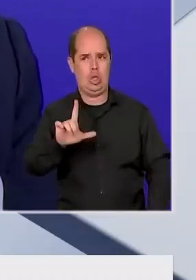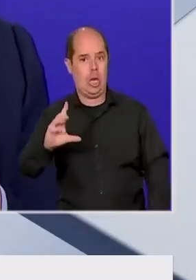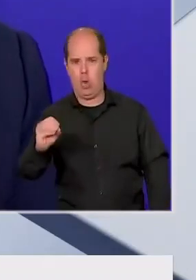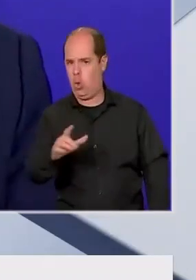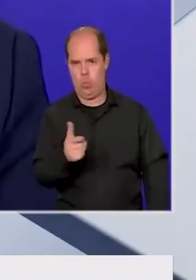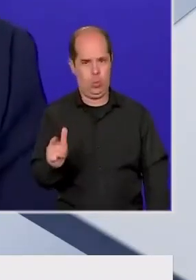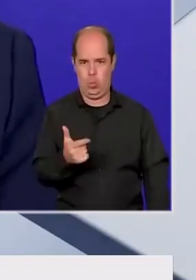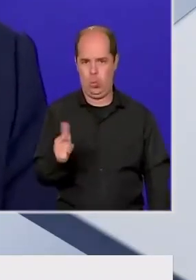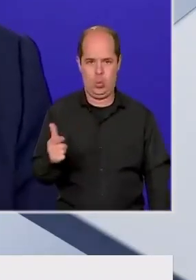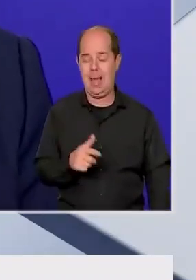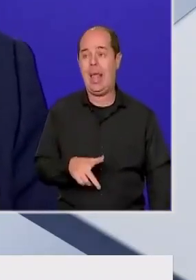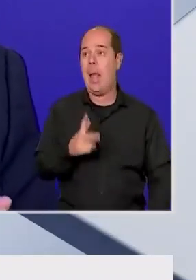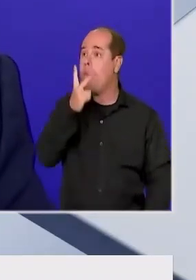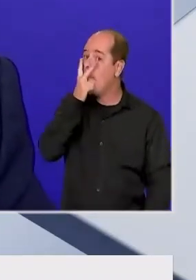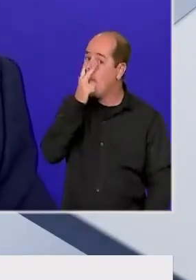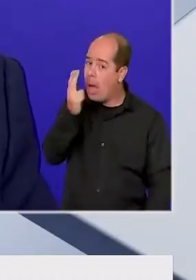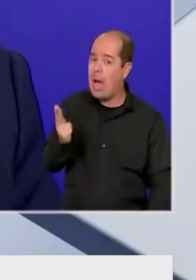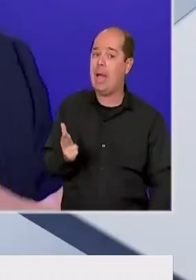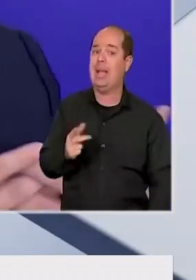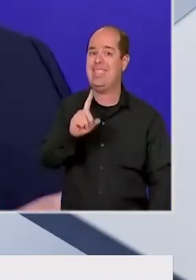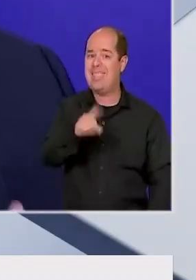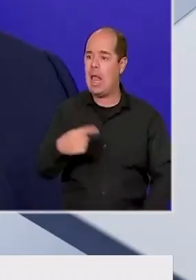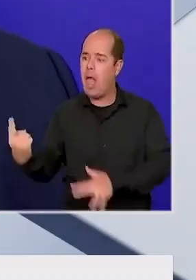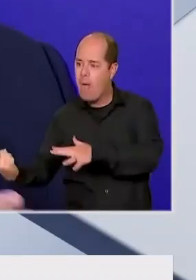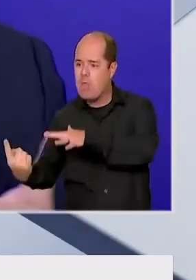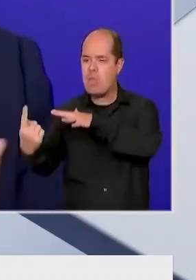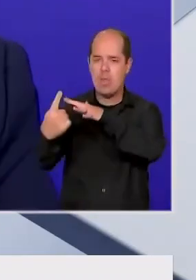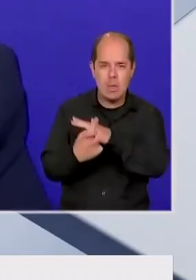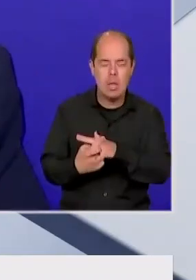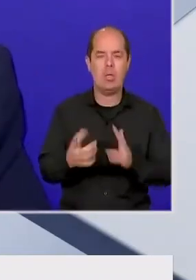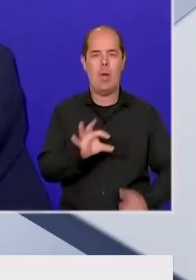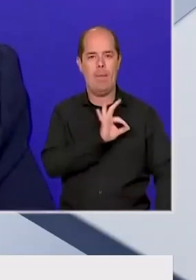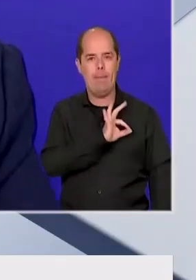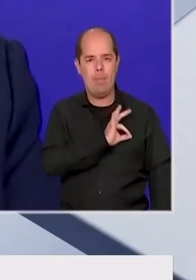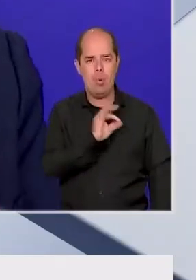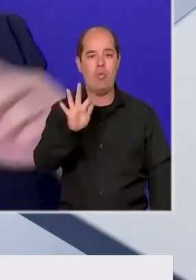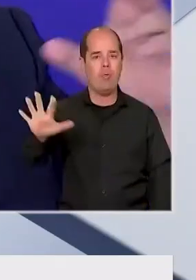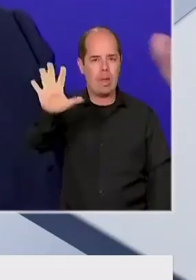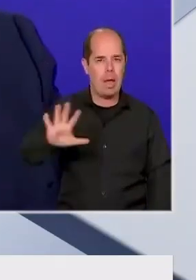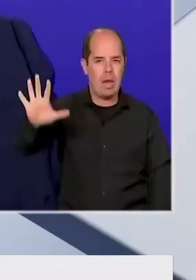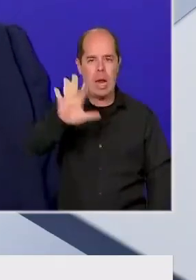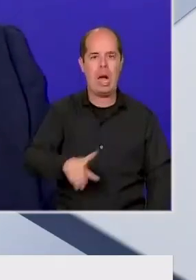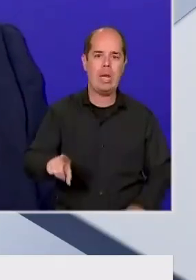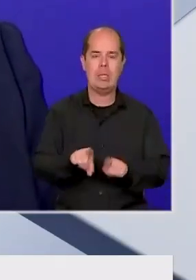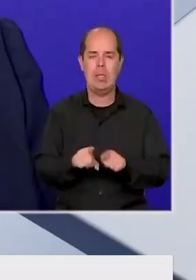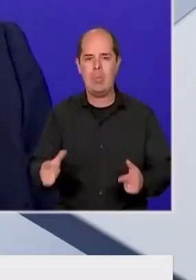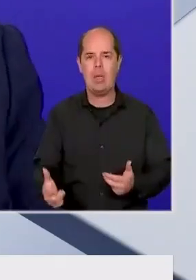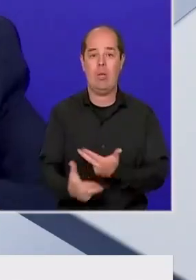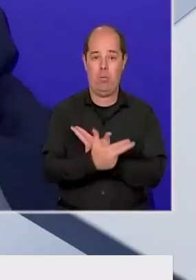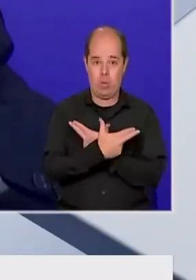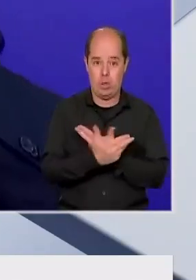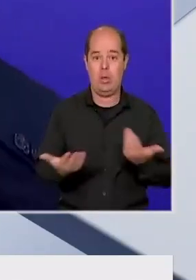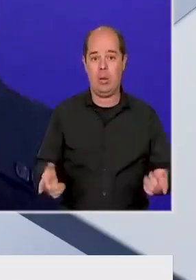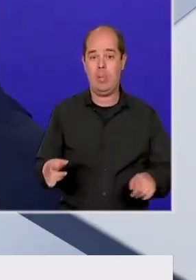ampliar e e expandir sair um pouco só das áreas que são administradas pelo Governo Federal até Esse momento pode continuar